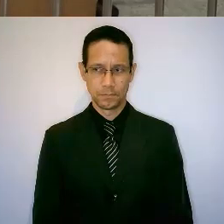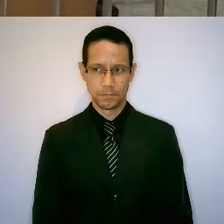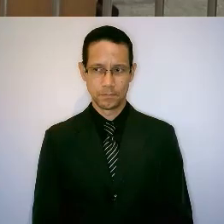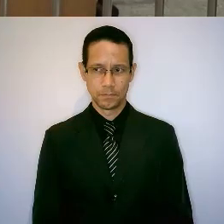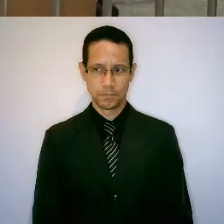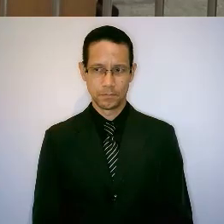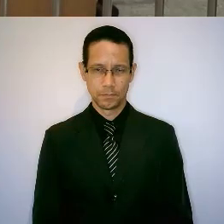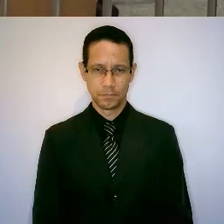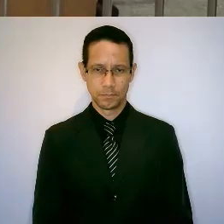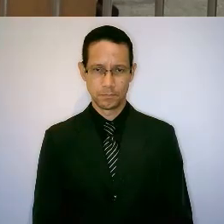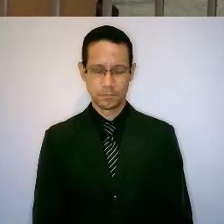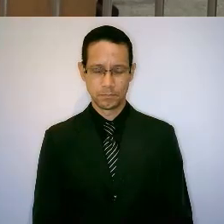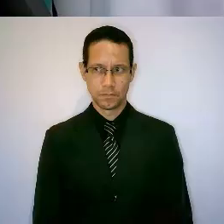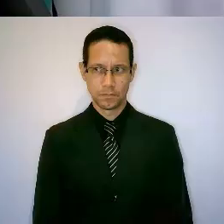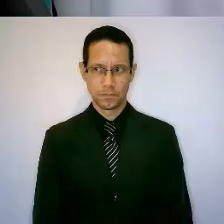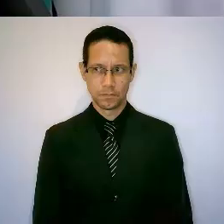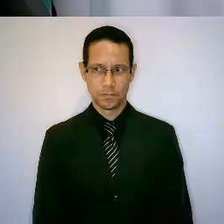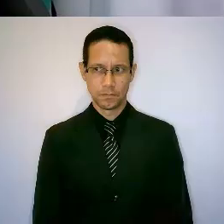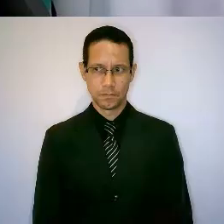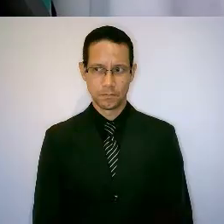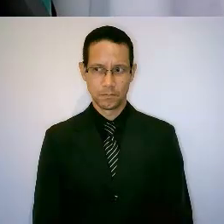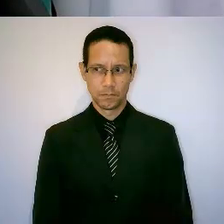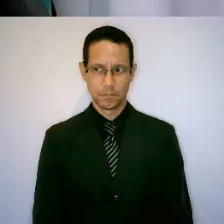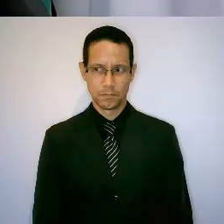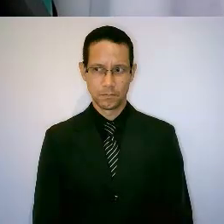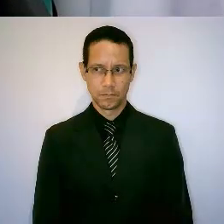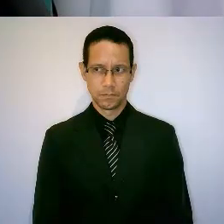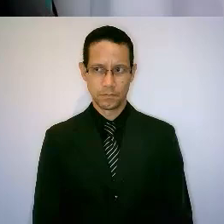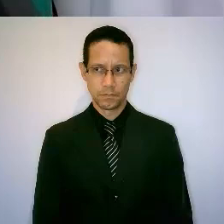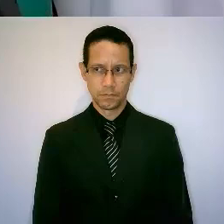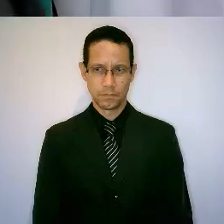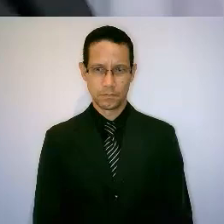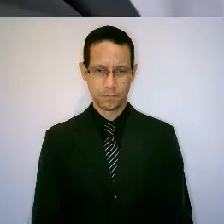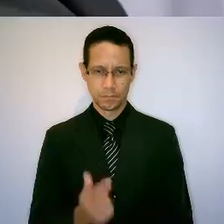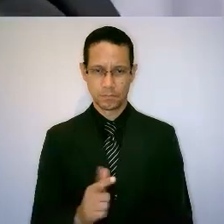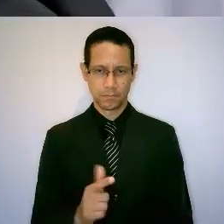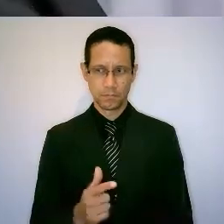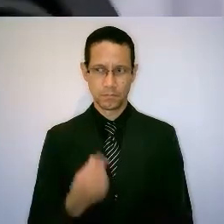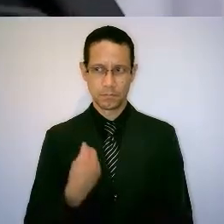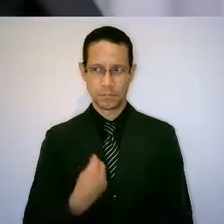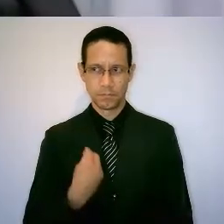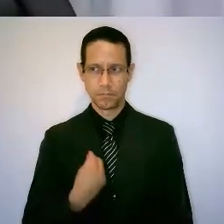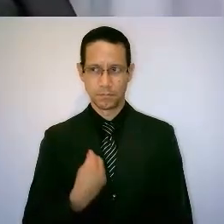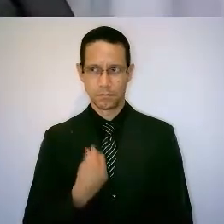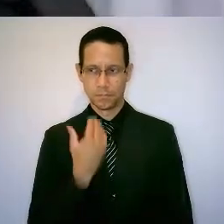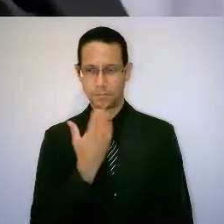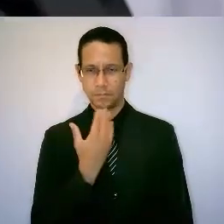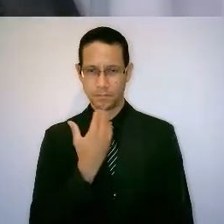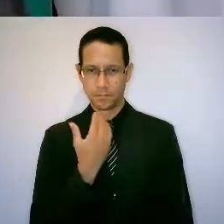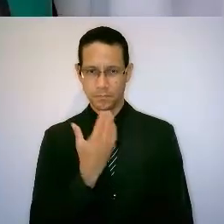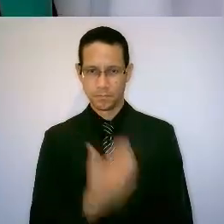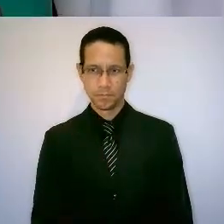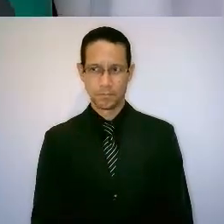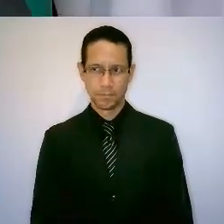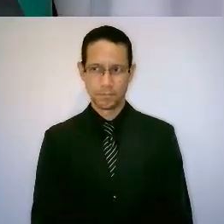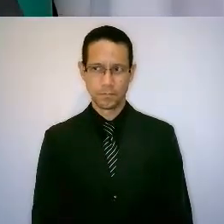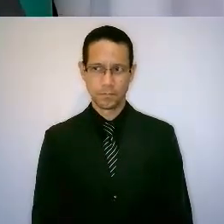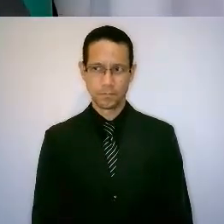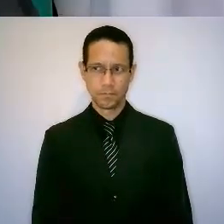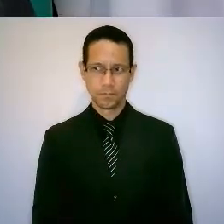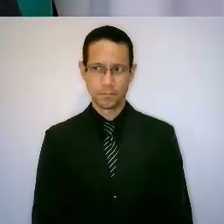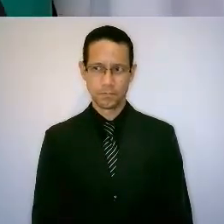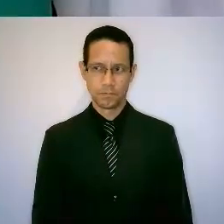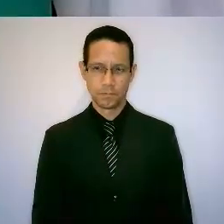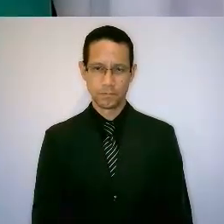liga só o número dele aí tem um dos dois estão né então não poderá esse aqui fica para a sessão